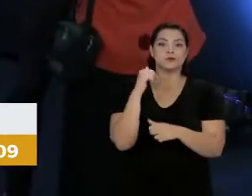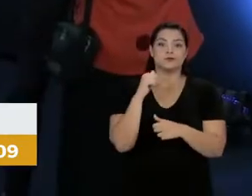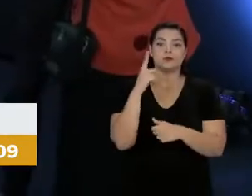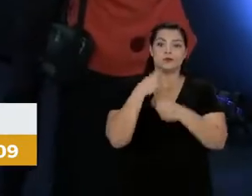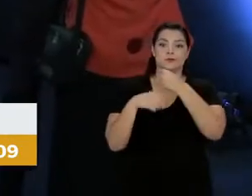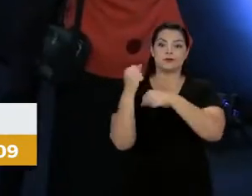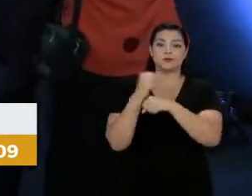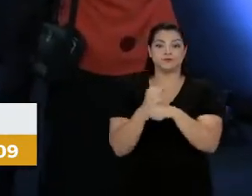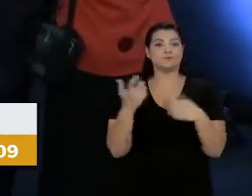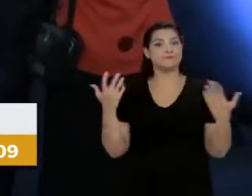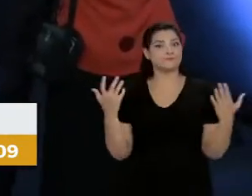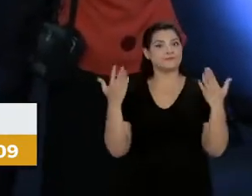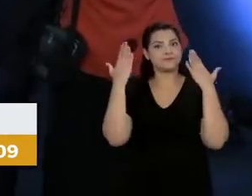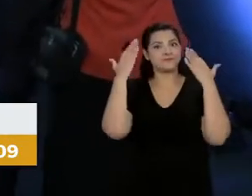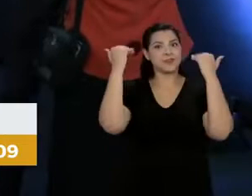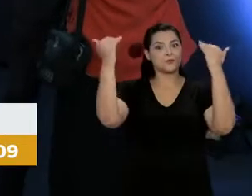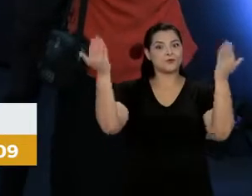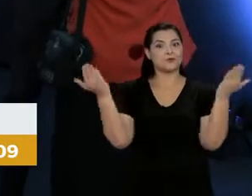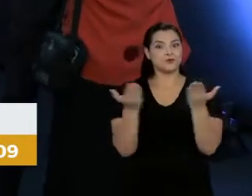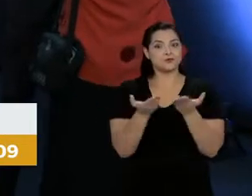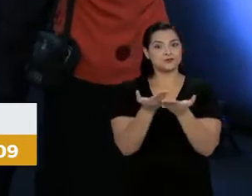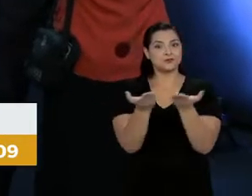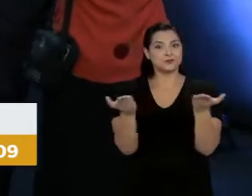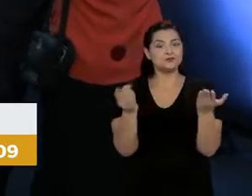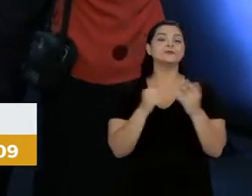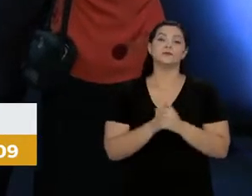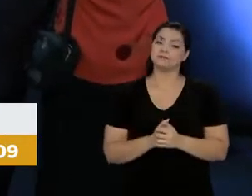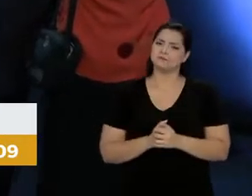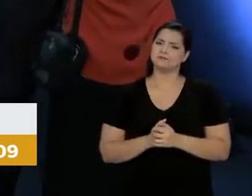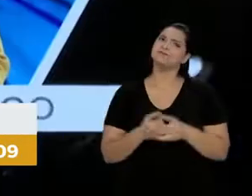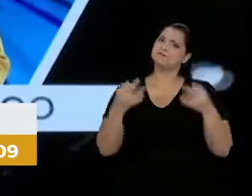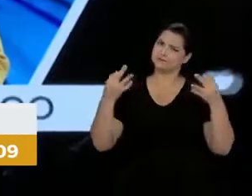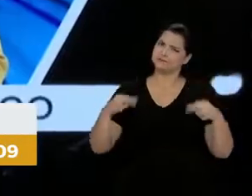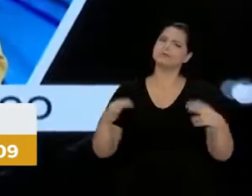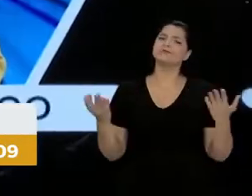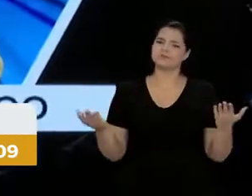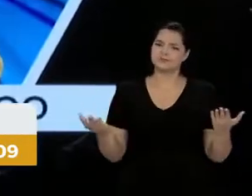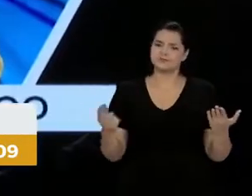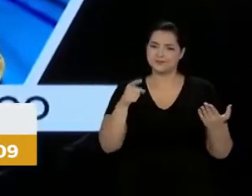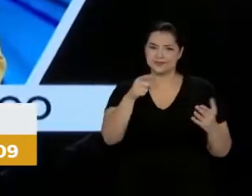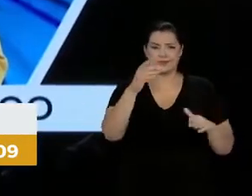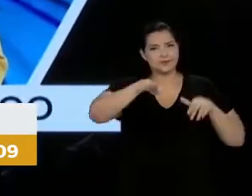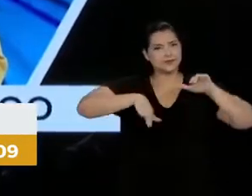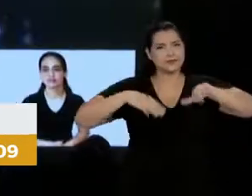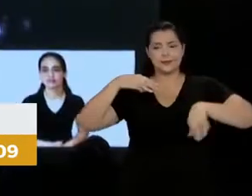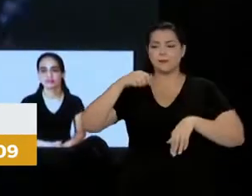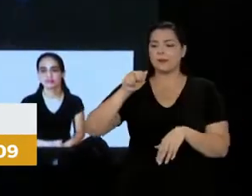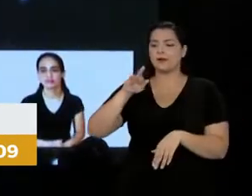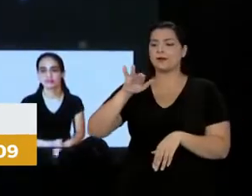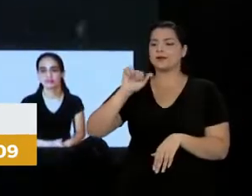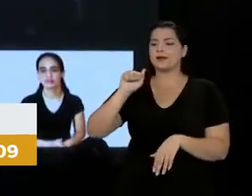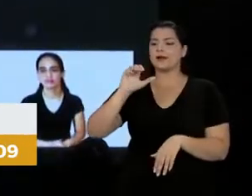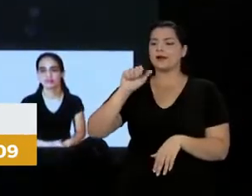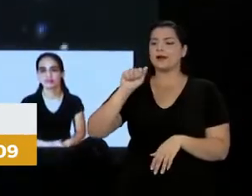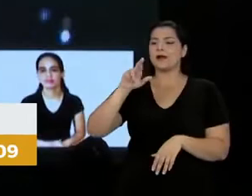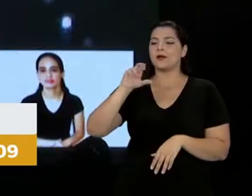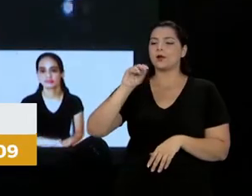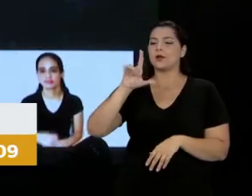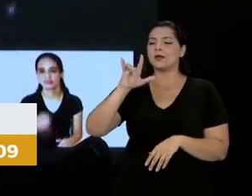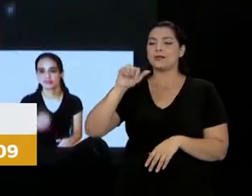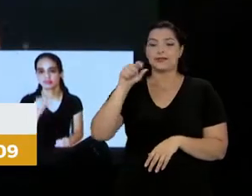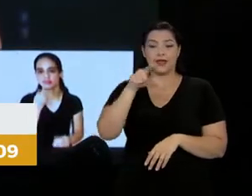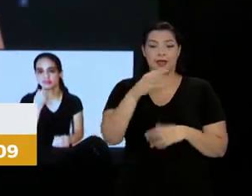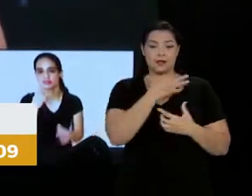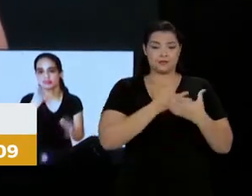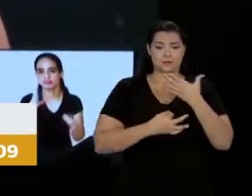As estrelas da noite eram eles, e nada mais justo. A nadadora Maria Carolina Santiago foi a maior